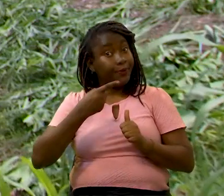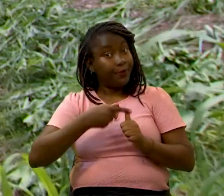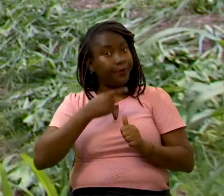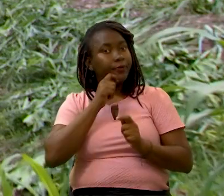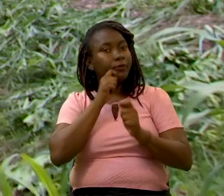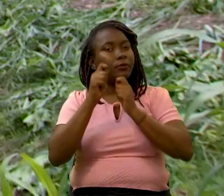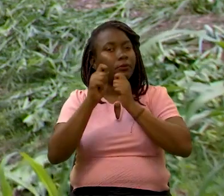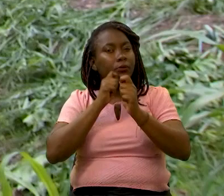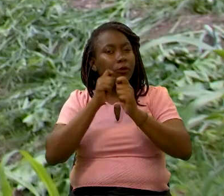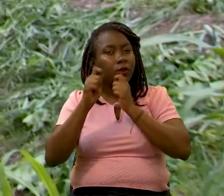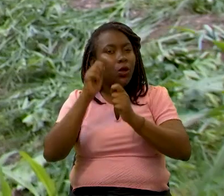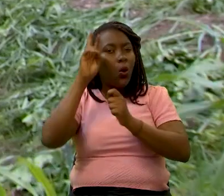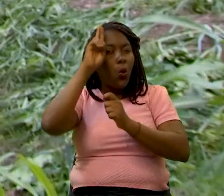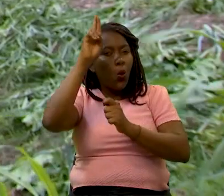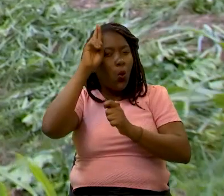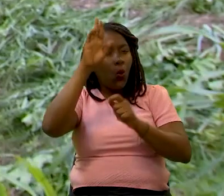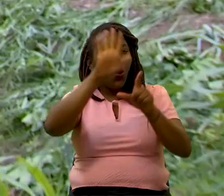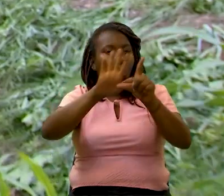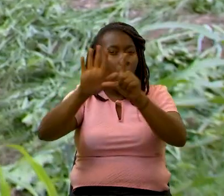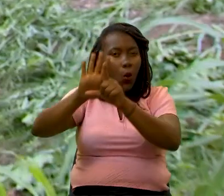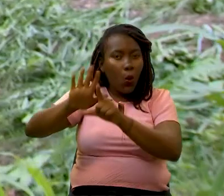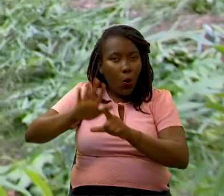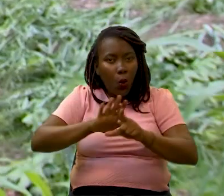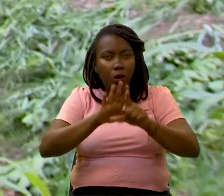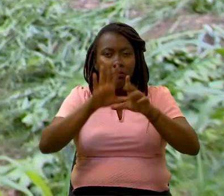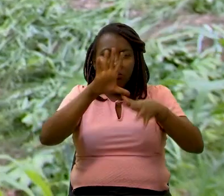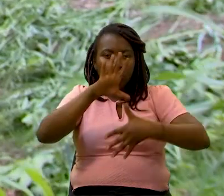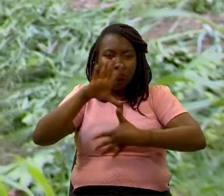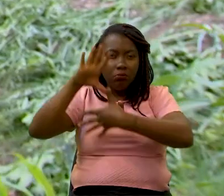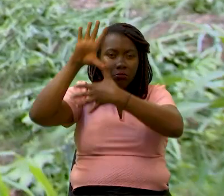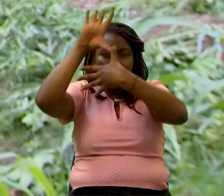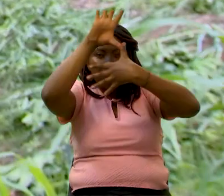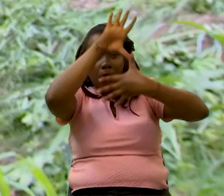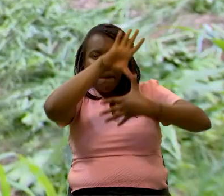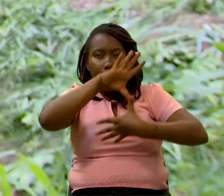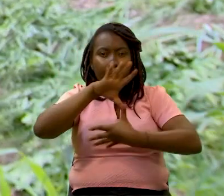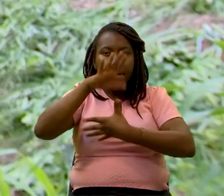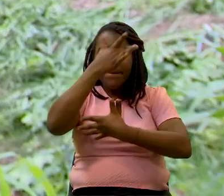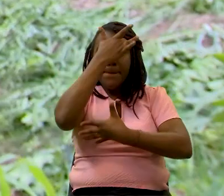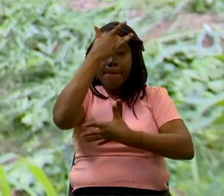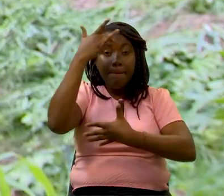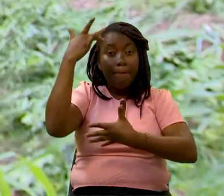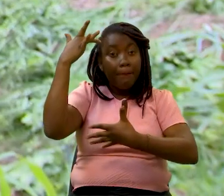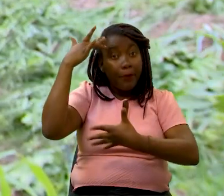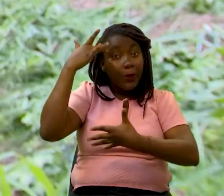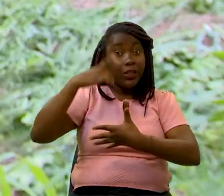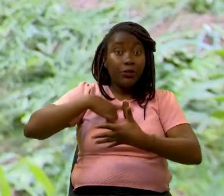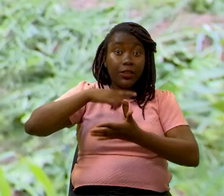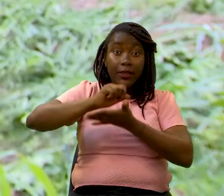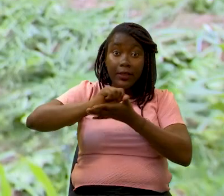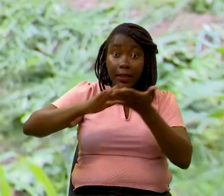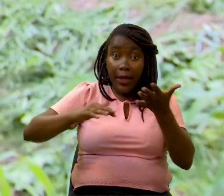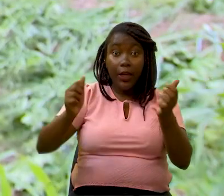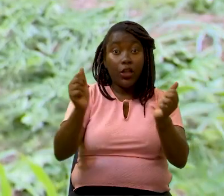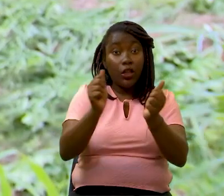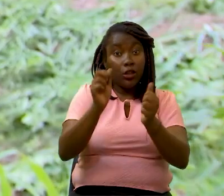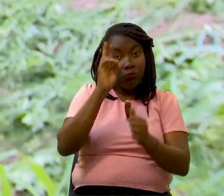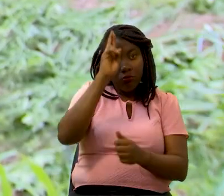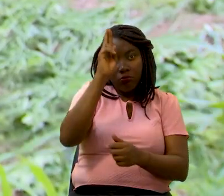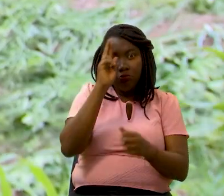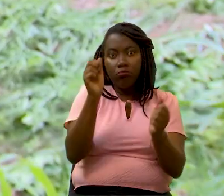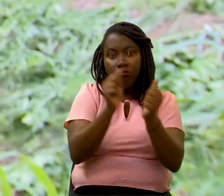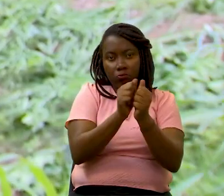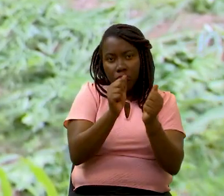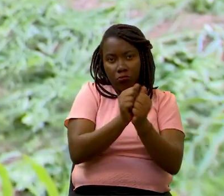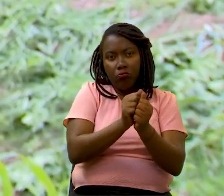fizemos uma primeira parte que foram entrevistas com lideranças locais, então fizemos um mapeamento das pessoas que têm representatividade junto da